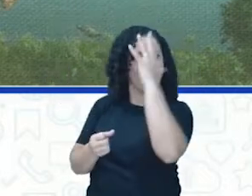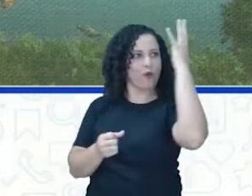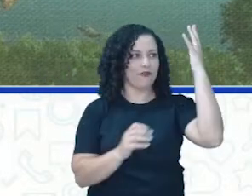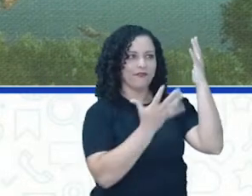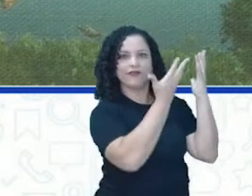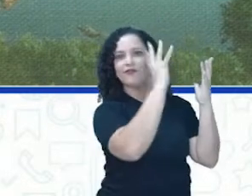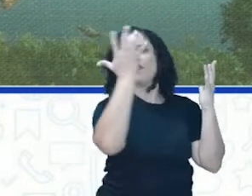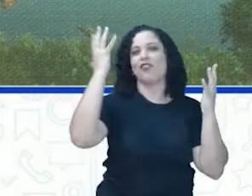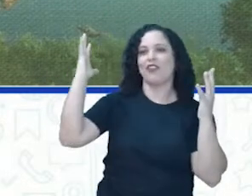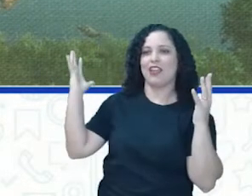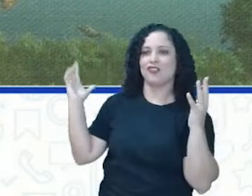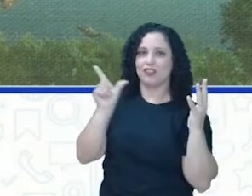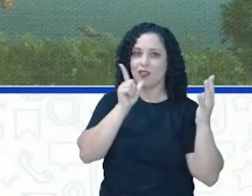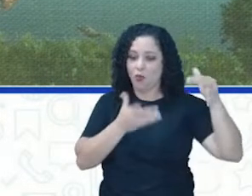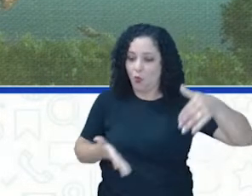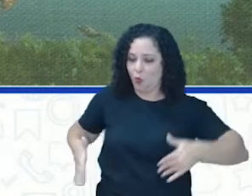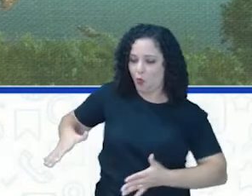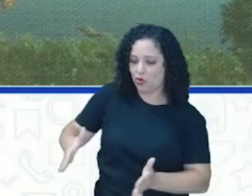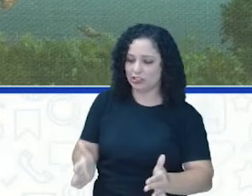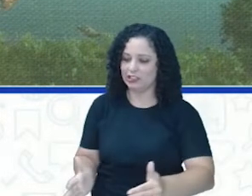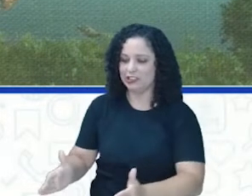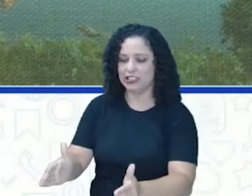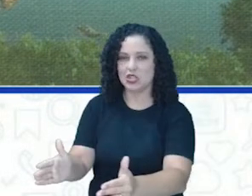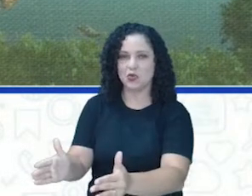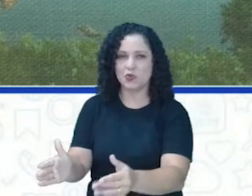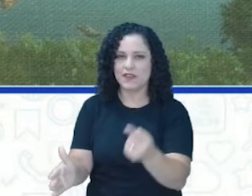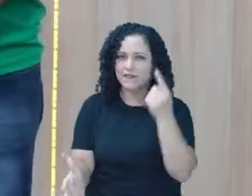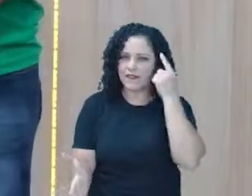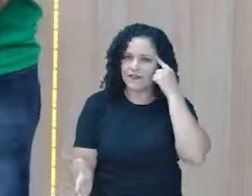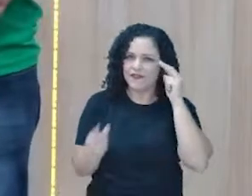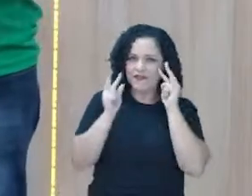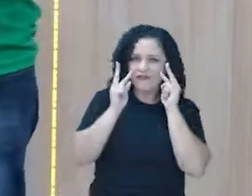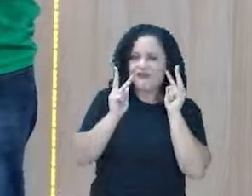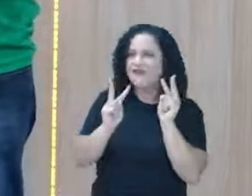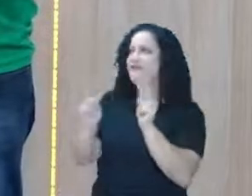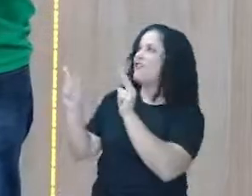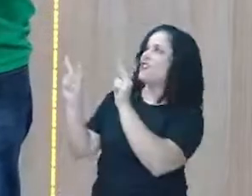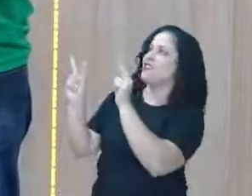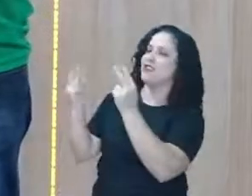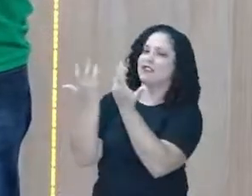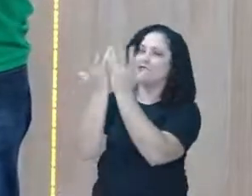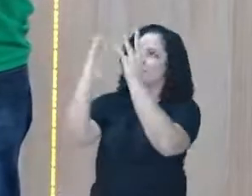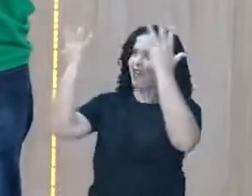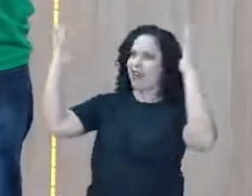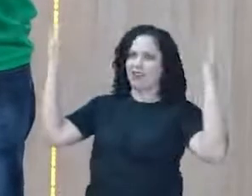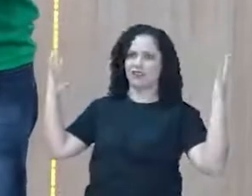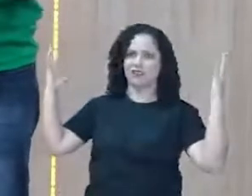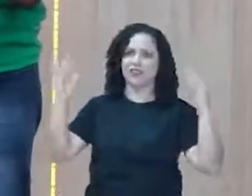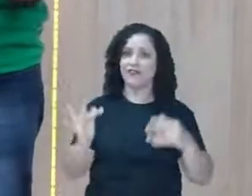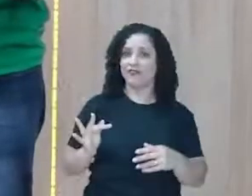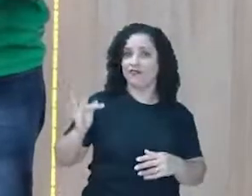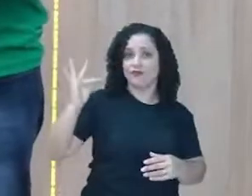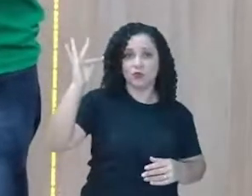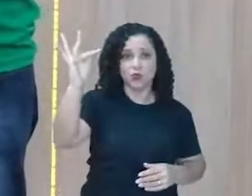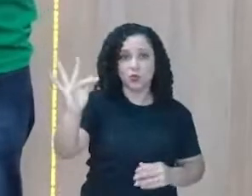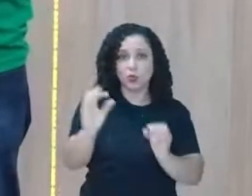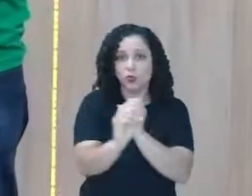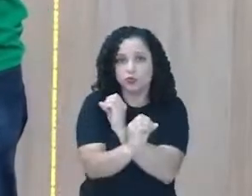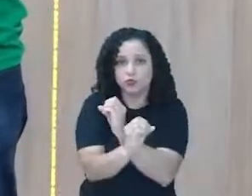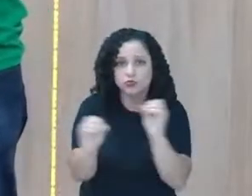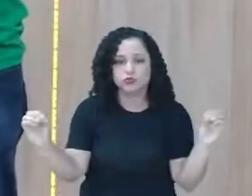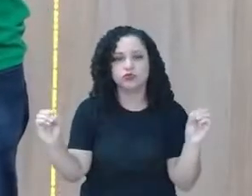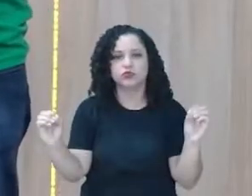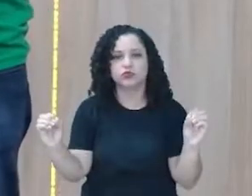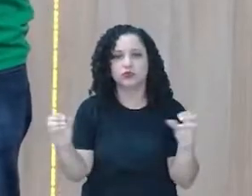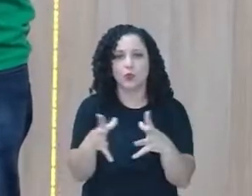sendo refletida num rio, tá? Que é justamente para a gente pensar sobre como essas paisagens, se elas um dia vão deixar de